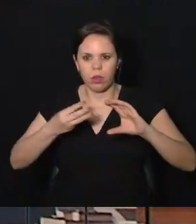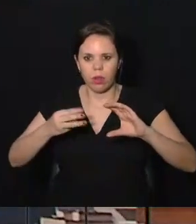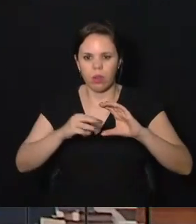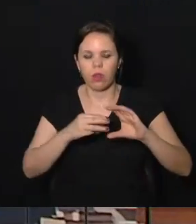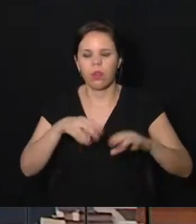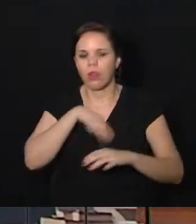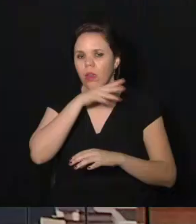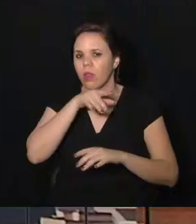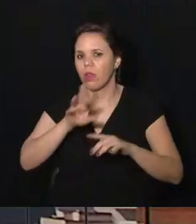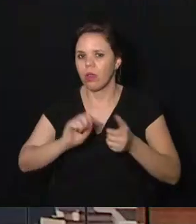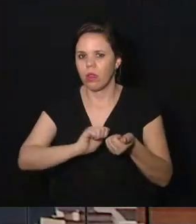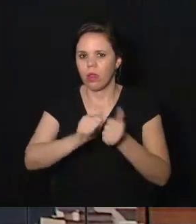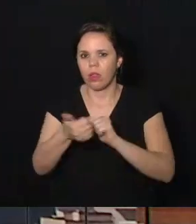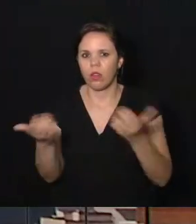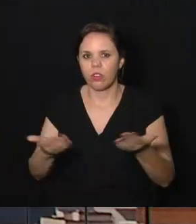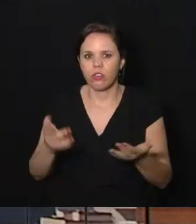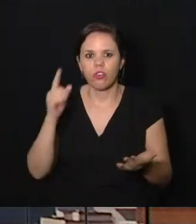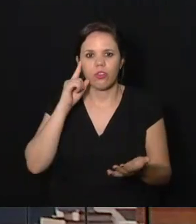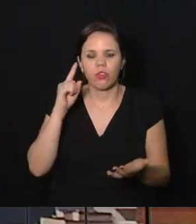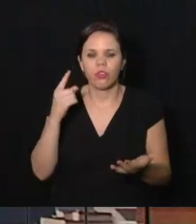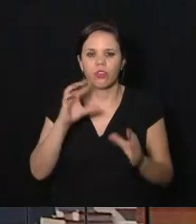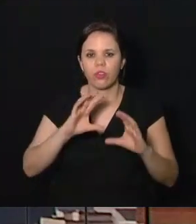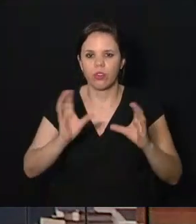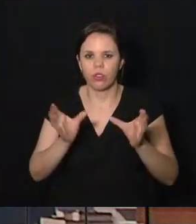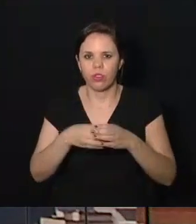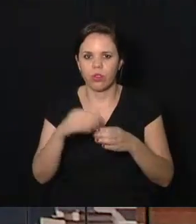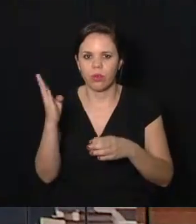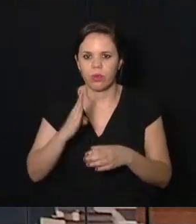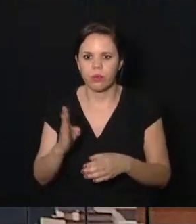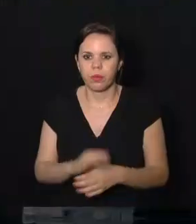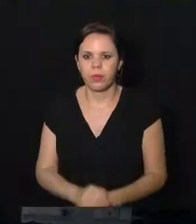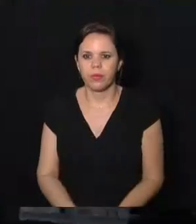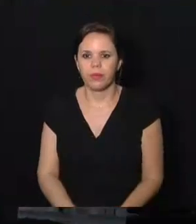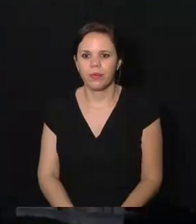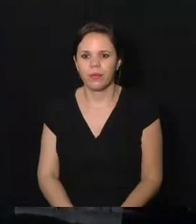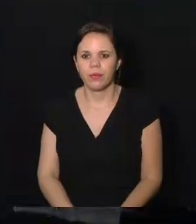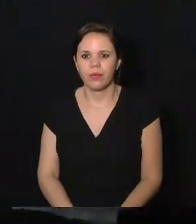E o esporte. Hoje é dia de seleção brasileira. Não saia daí.